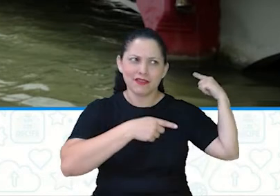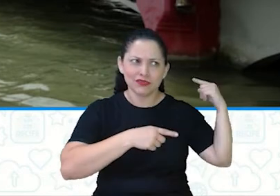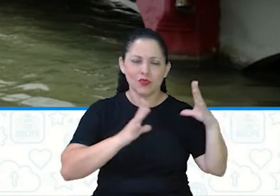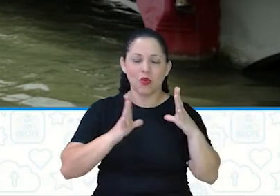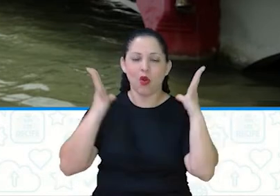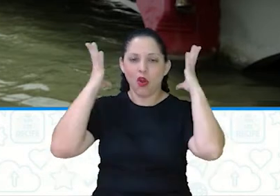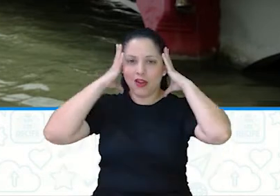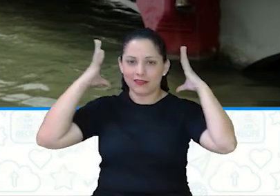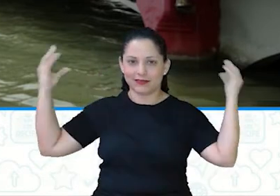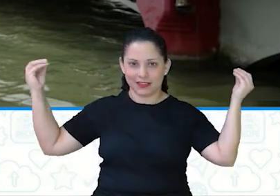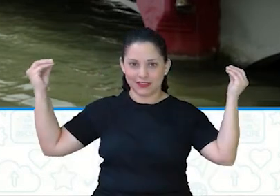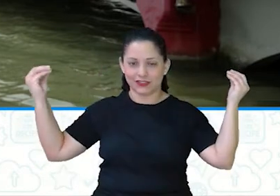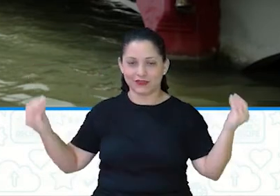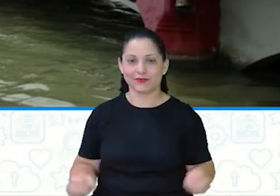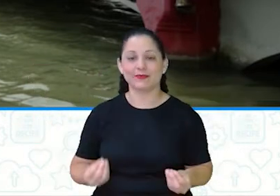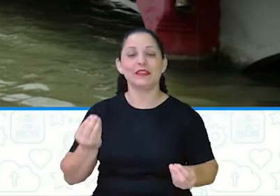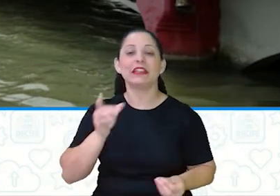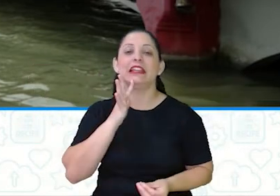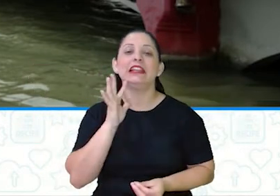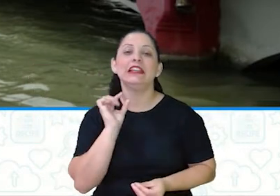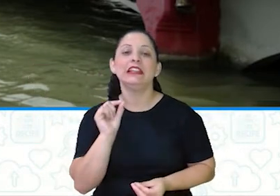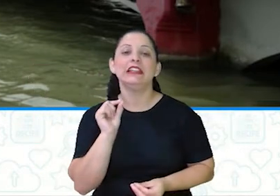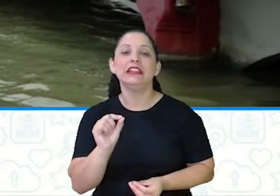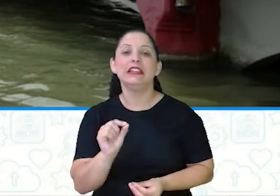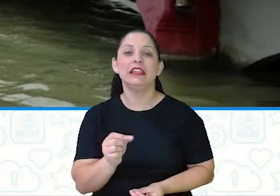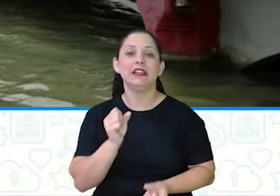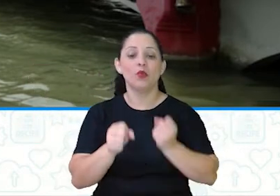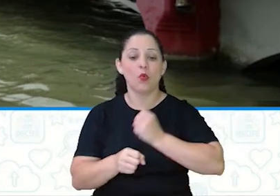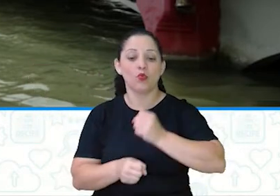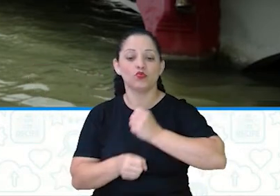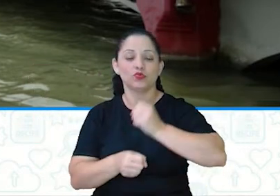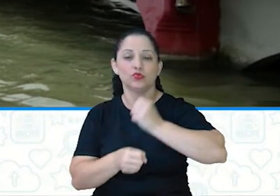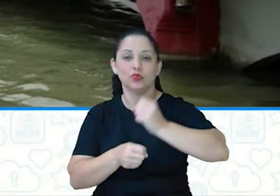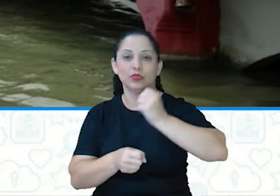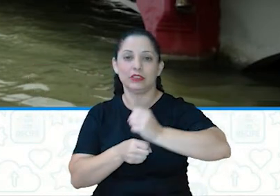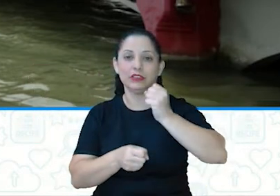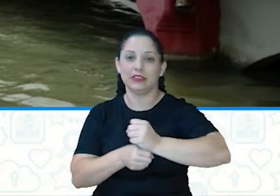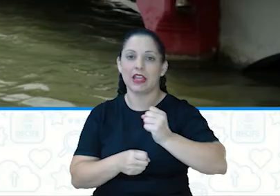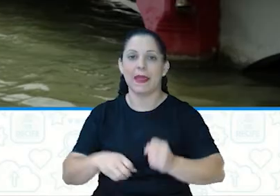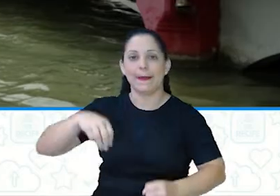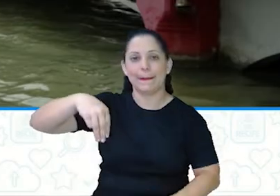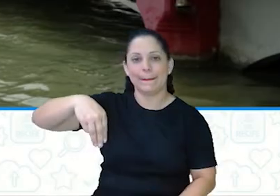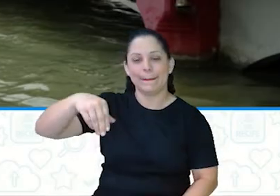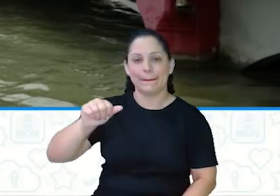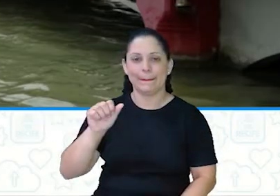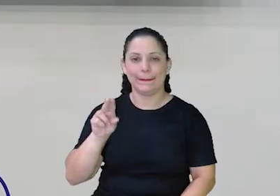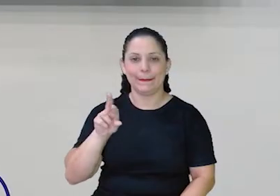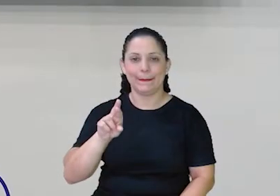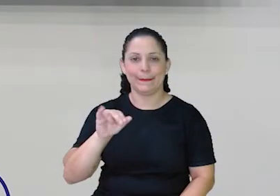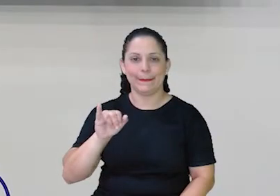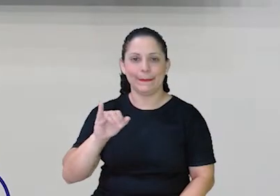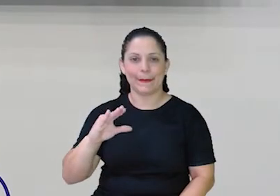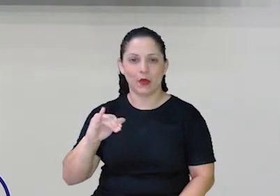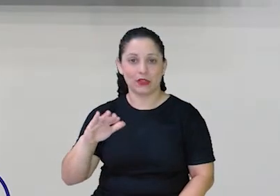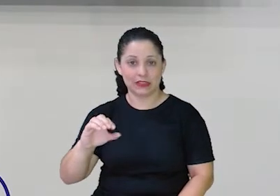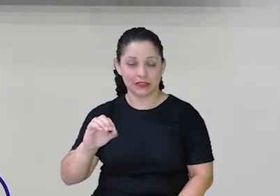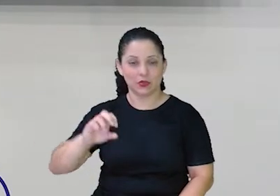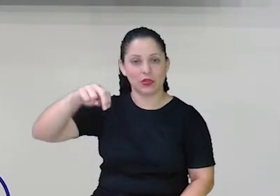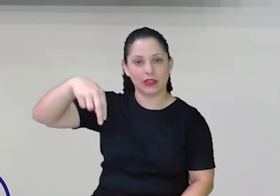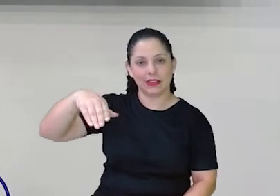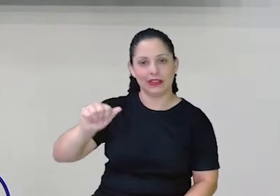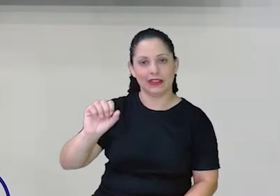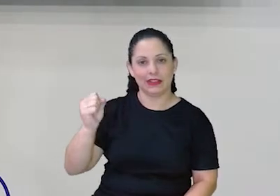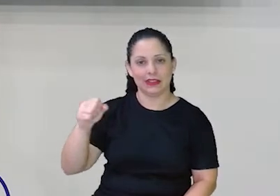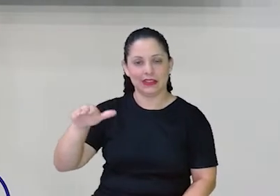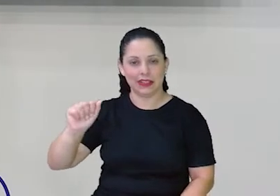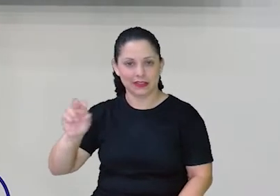quem construiu foi o Maurício, mandou construir, né? Foi o Maurício de Nassau, por isso que a ponte leva o nome dele. E olha só, ali a gente está vendo o ligamento